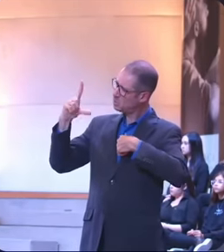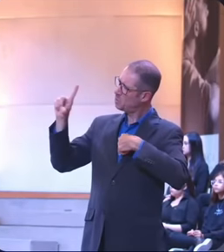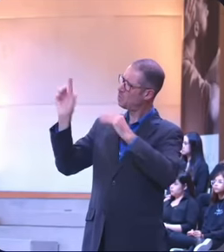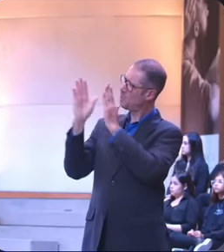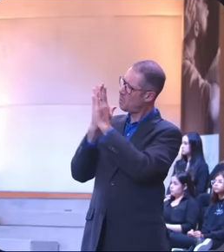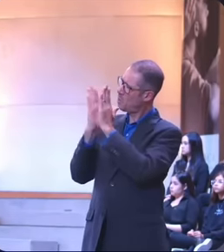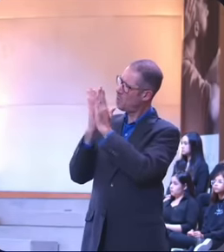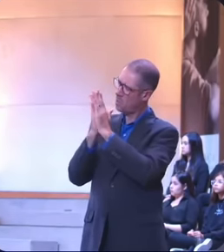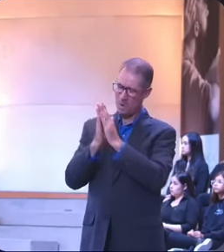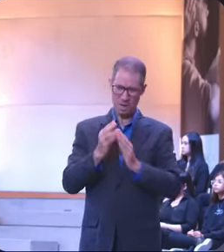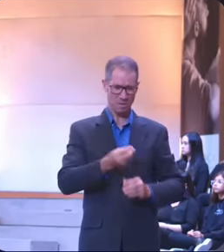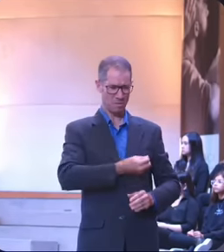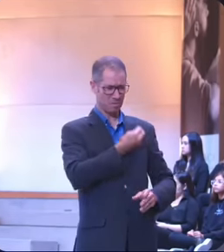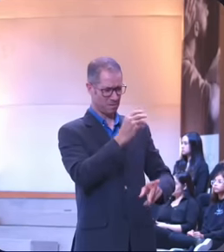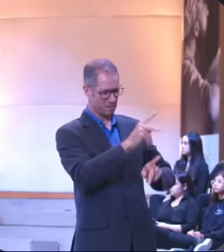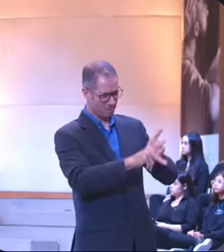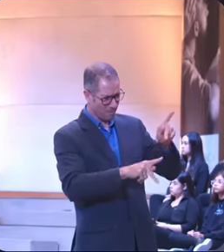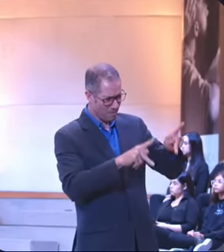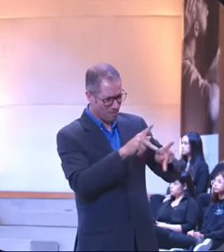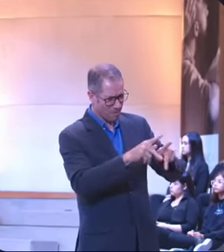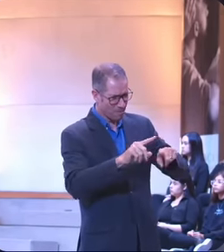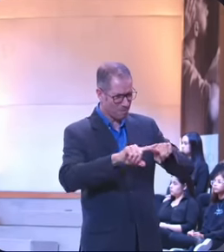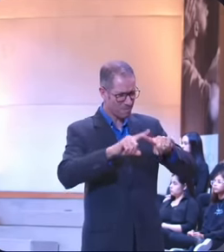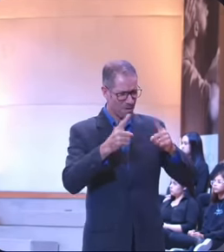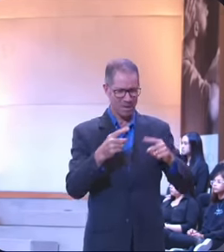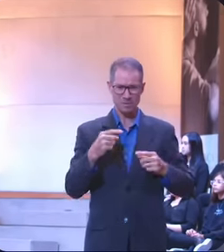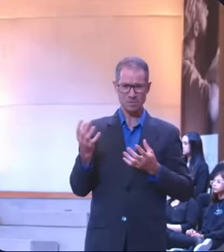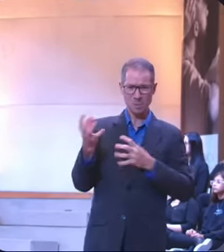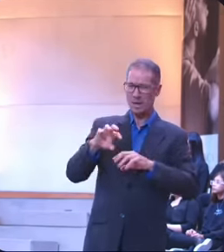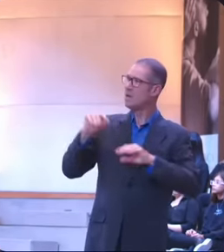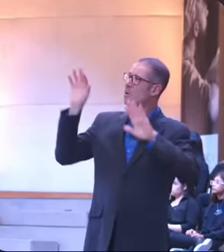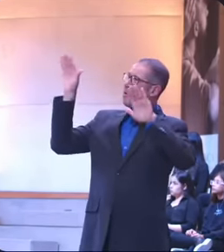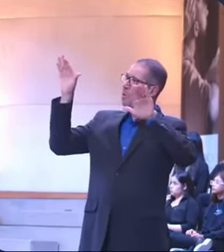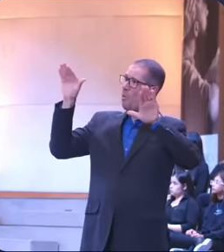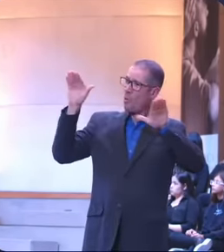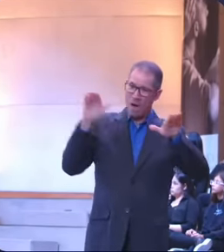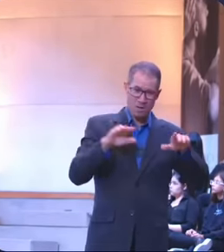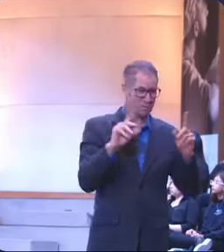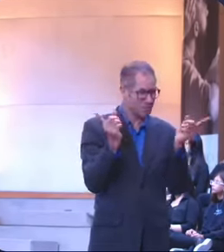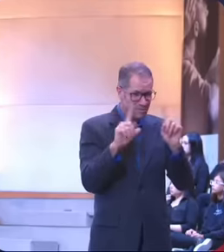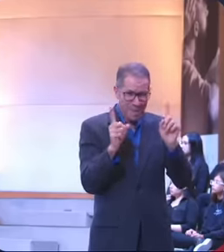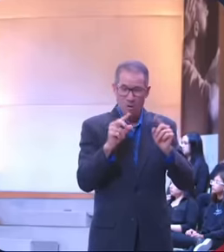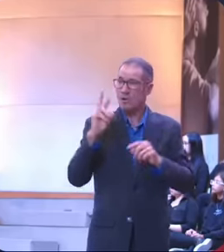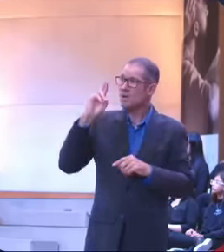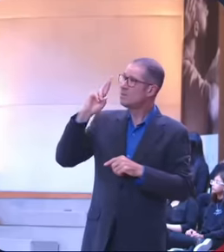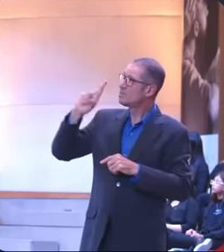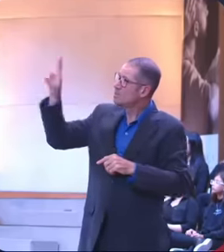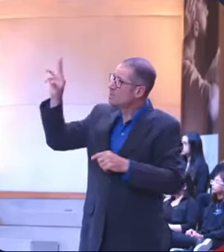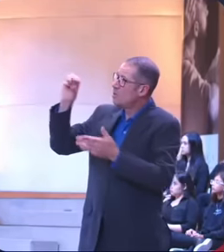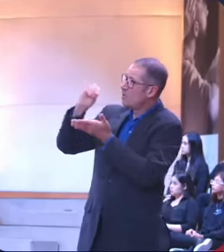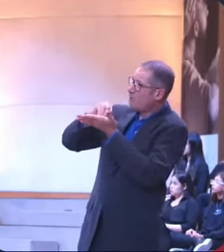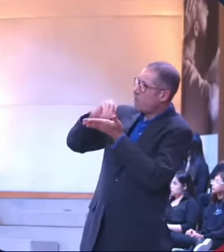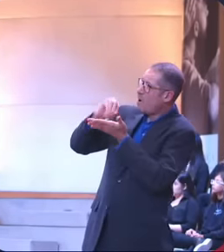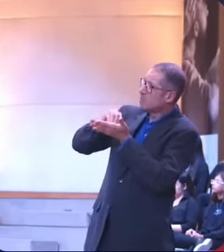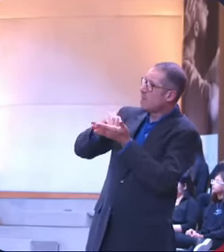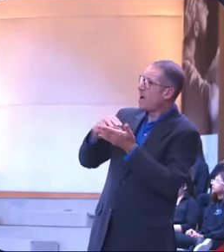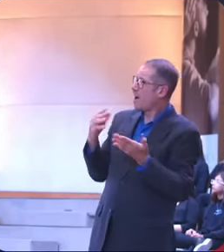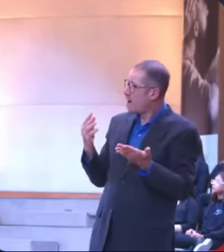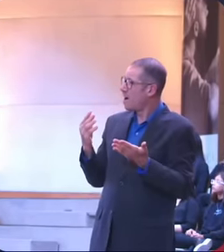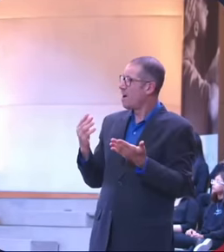por esse povo, nós não queremos que um anjo vá, e se o Senhor não for com a